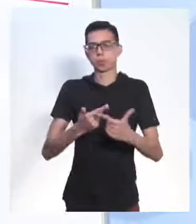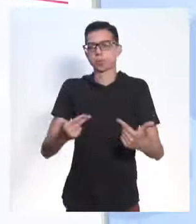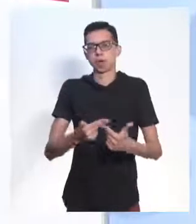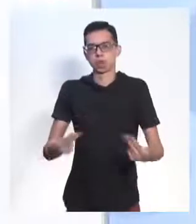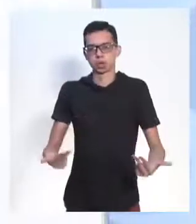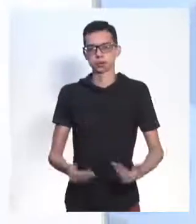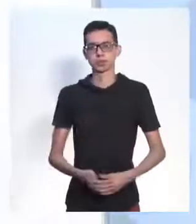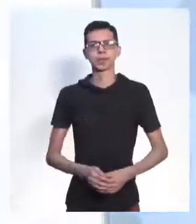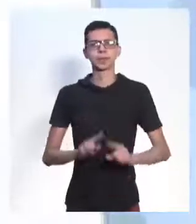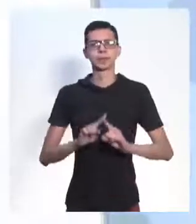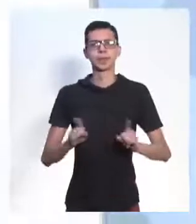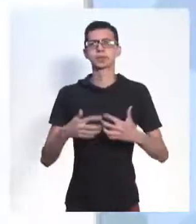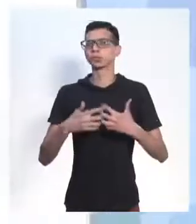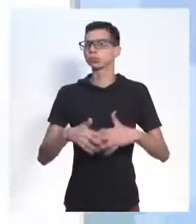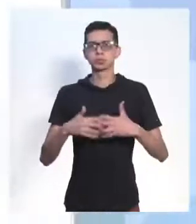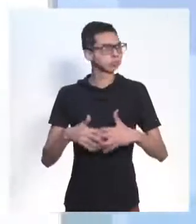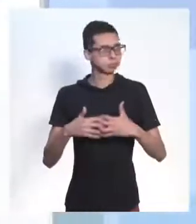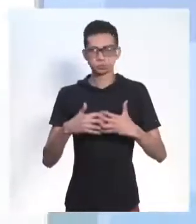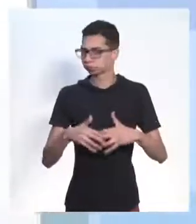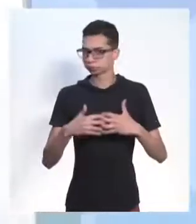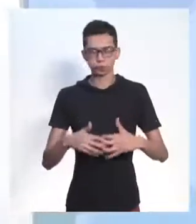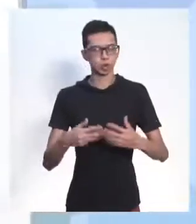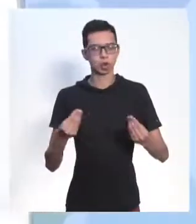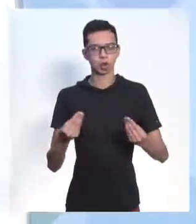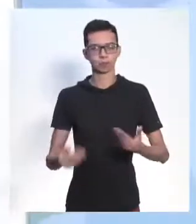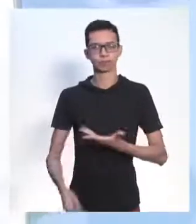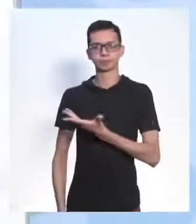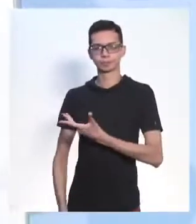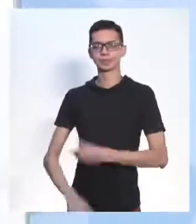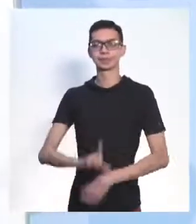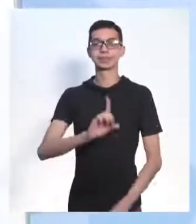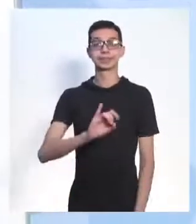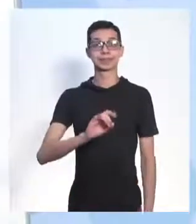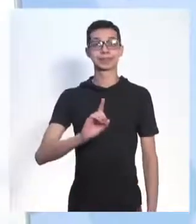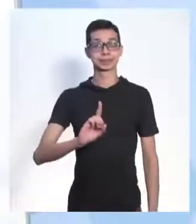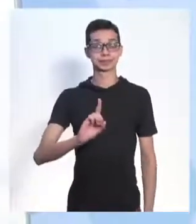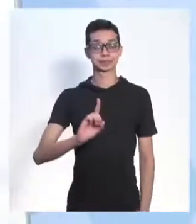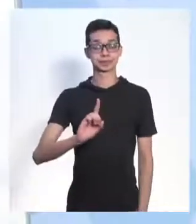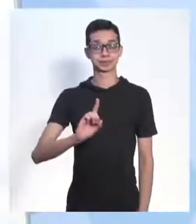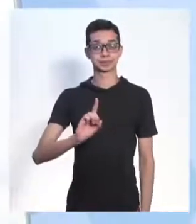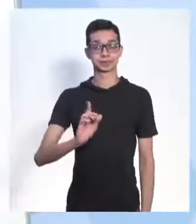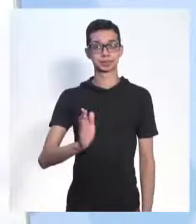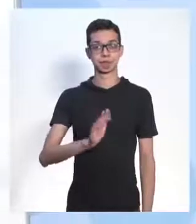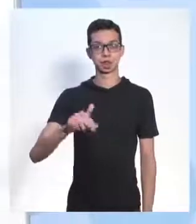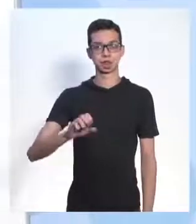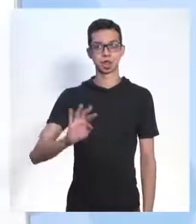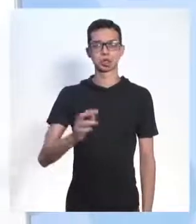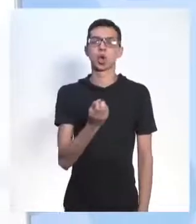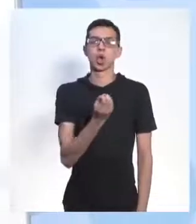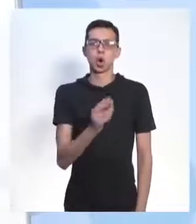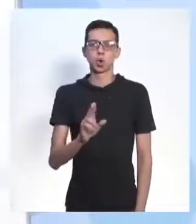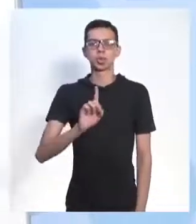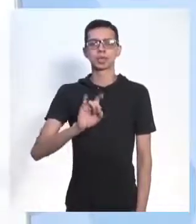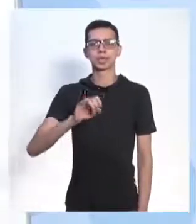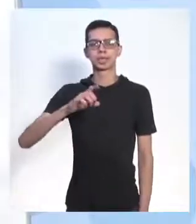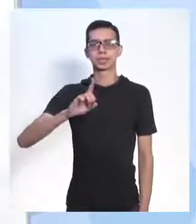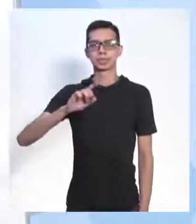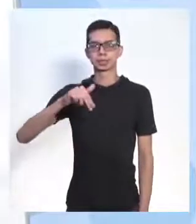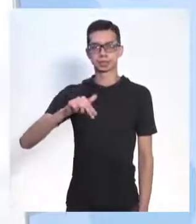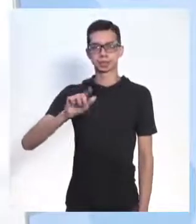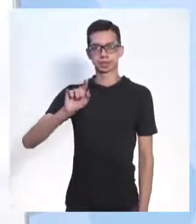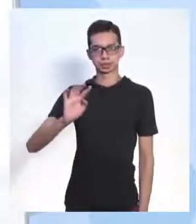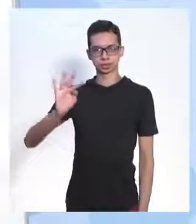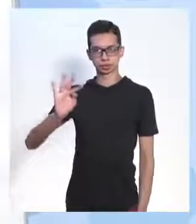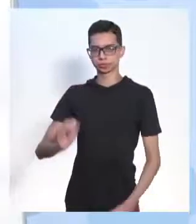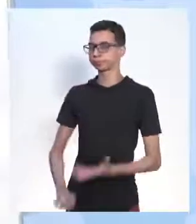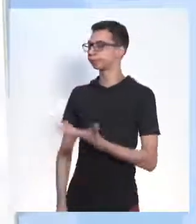não funcionou, não trabalhou, a gente vai falar did not ou didn't work. Eu não trabalhei ontem. I didn't